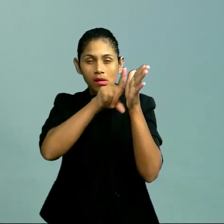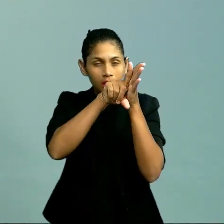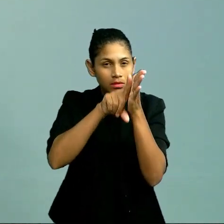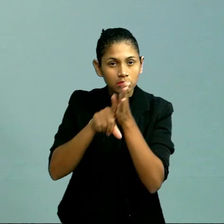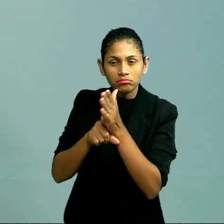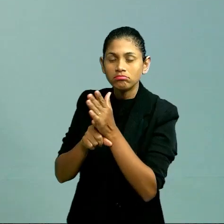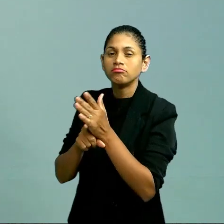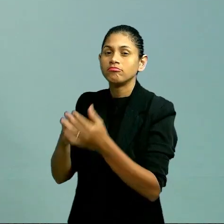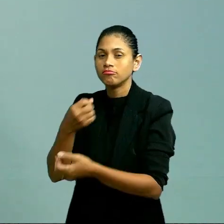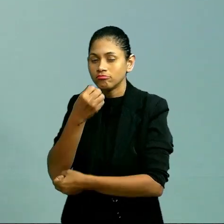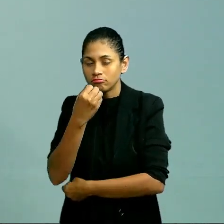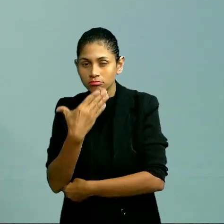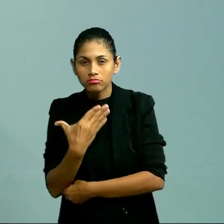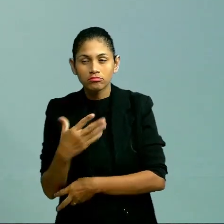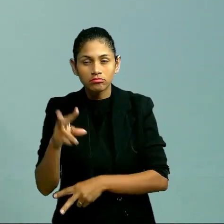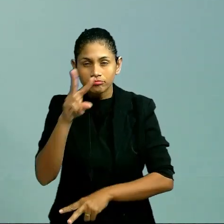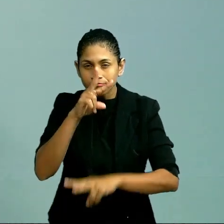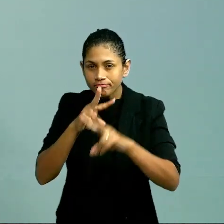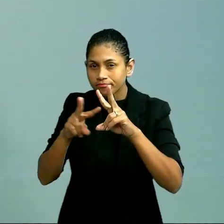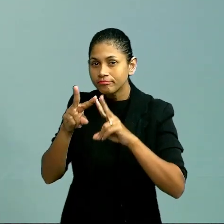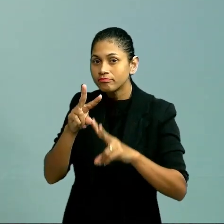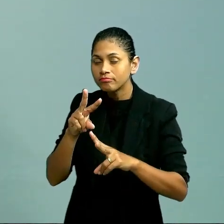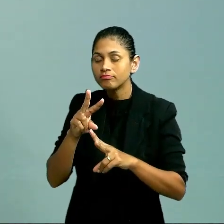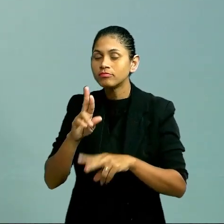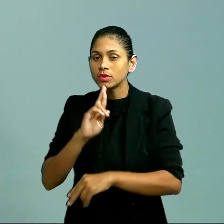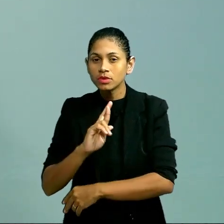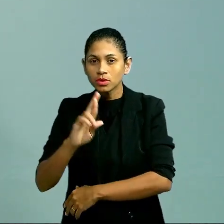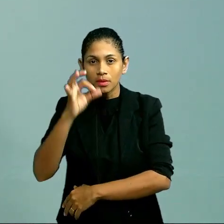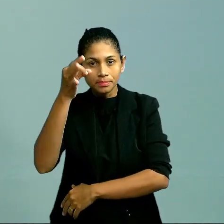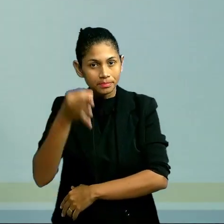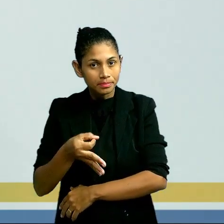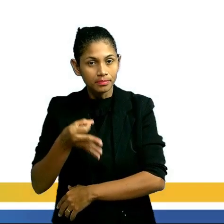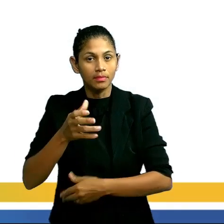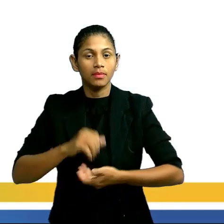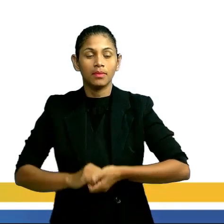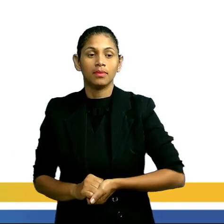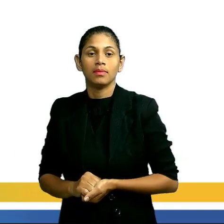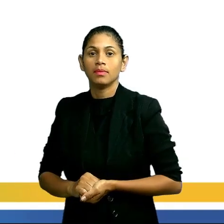possa resolver bem certinho, tá bom? Vamos lá.